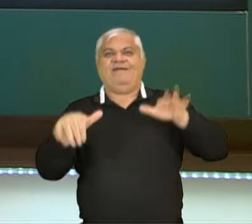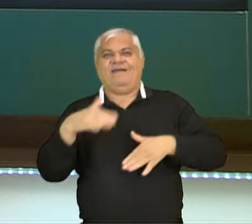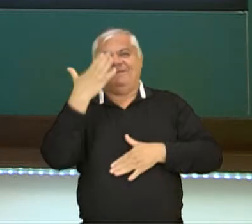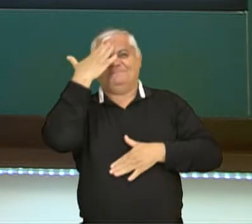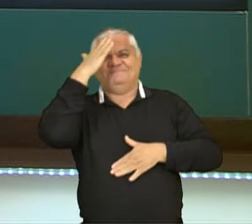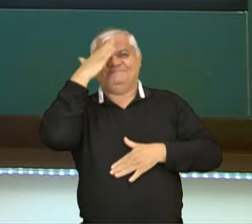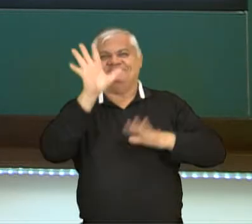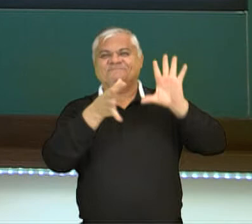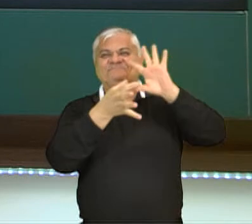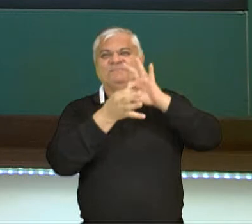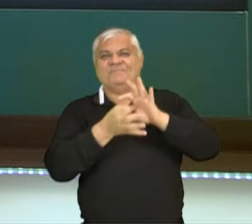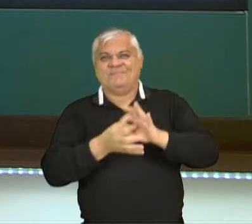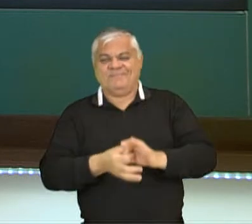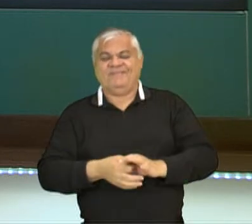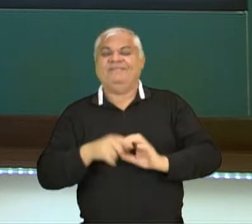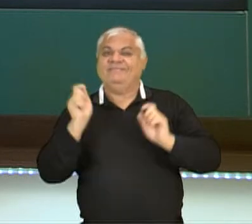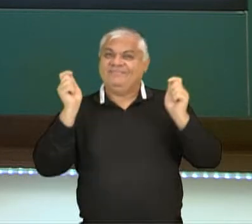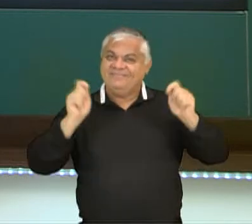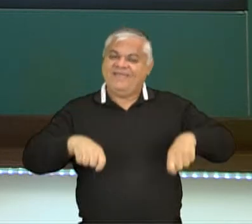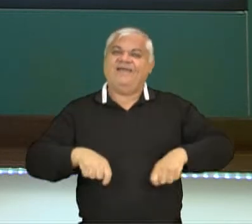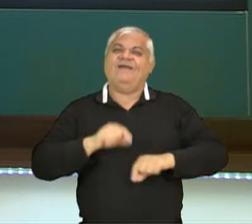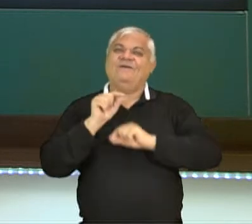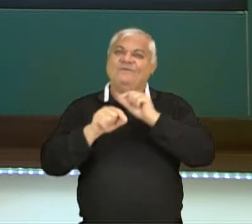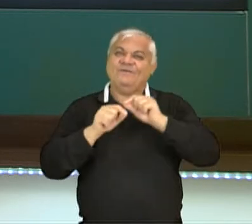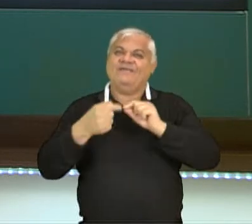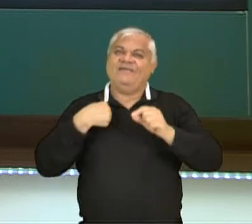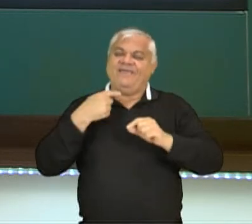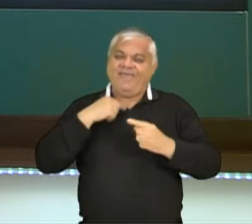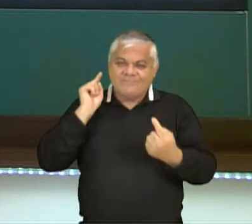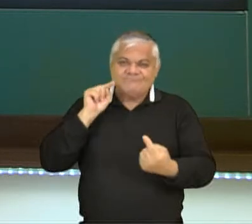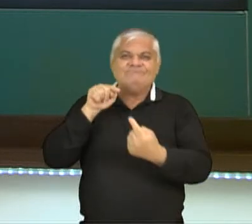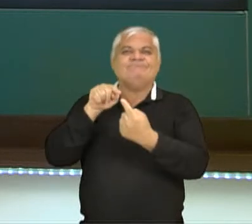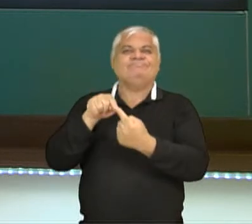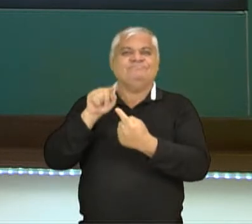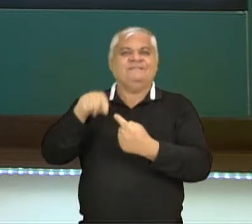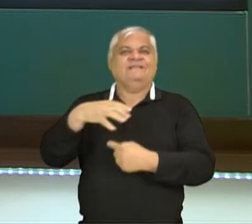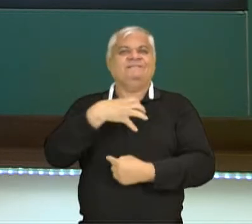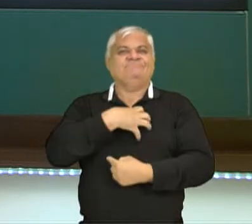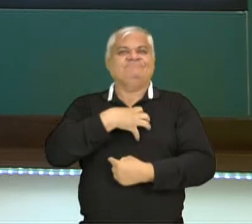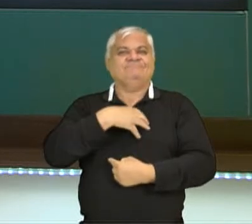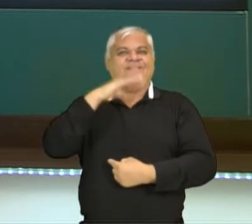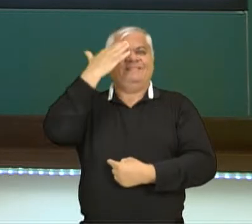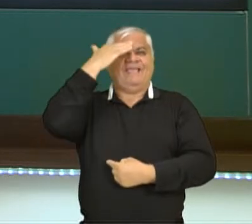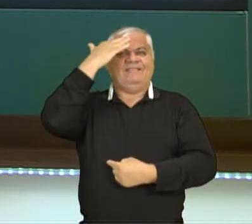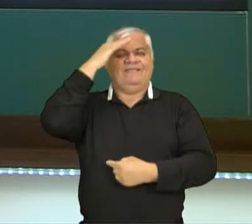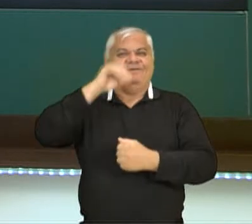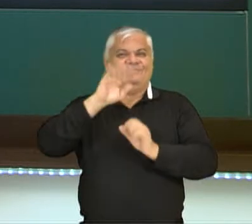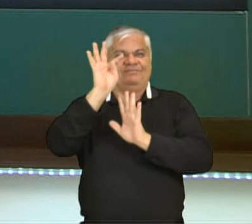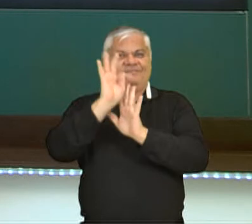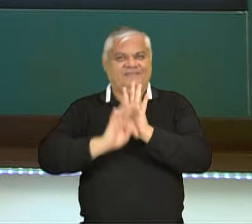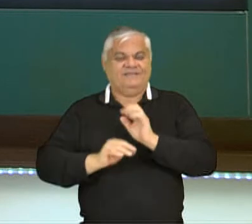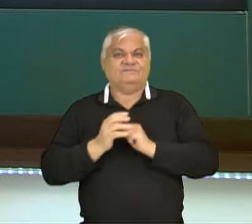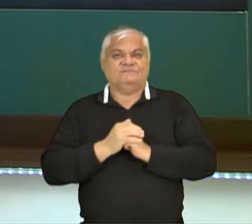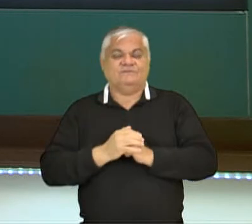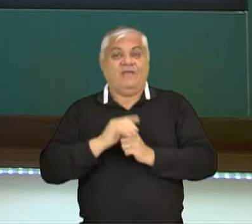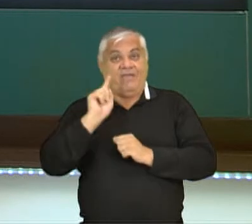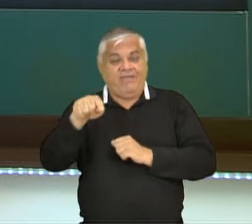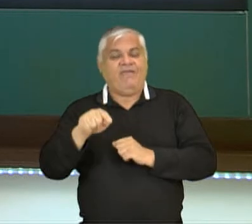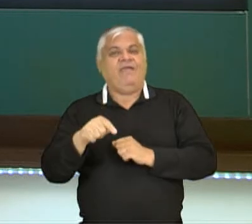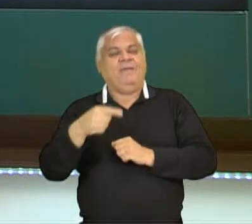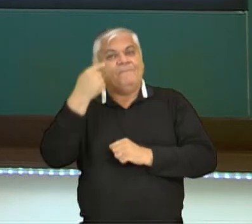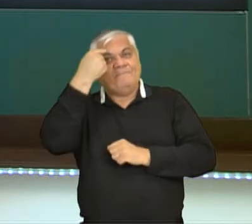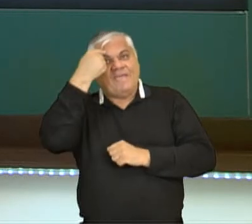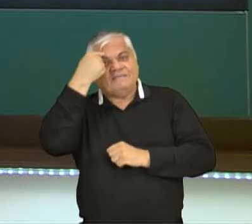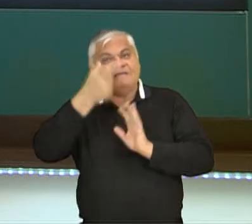ideias e permitem ao leitor atribuir sentidos ao texto. E esses sentidos, eles são intencionalmente